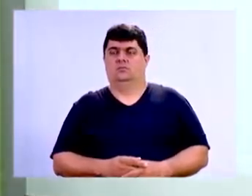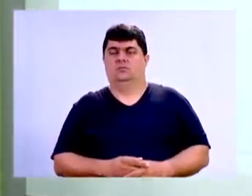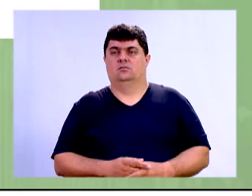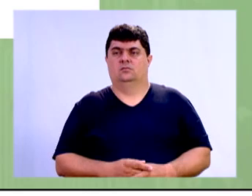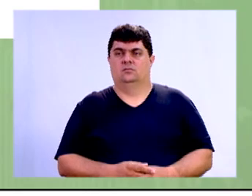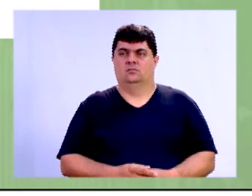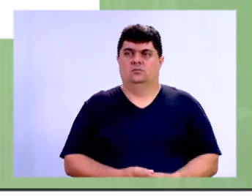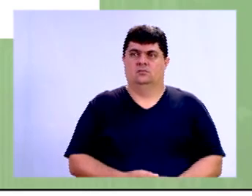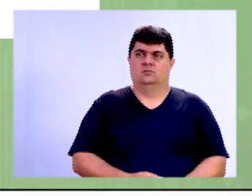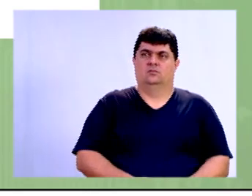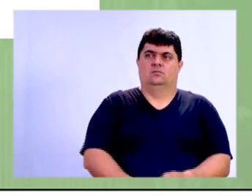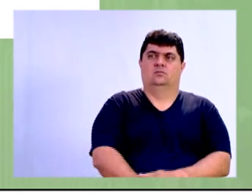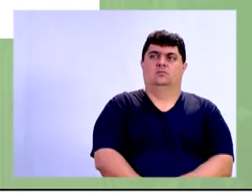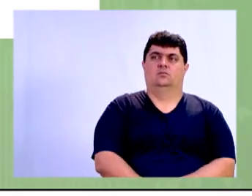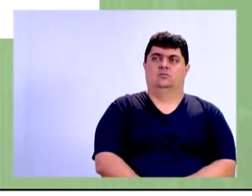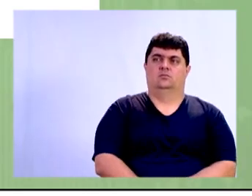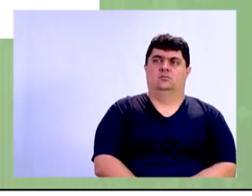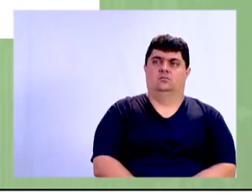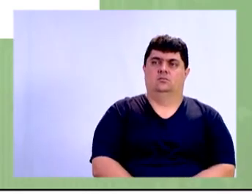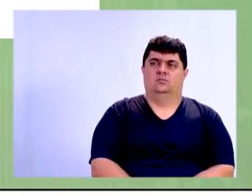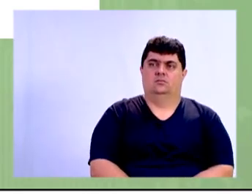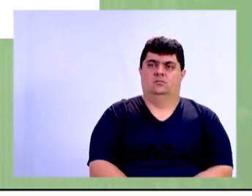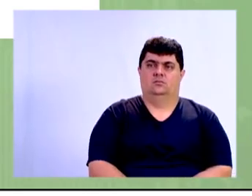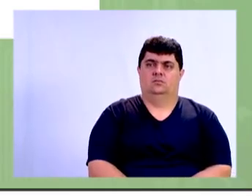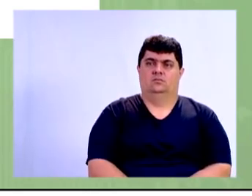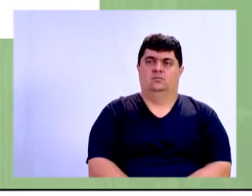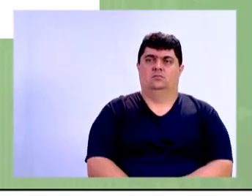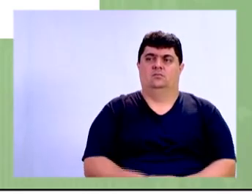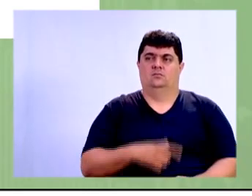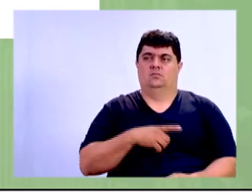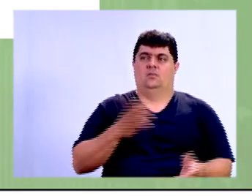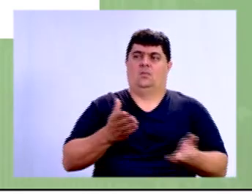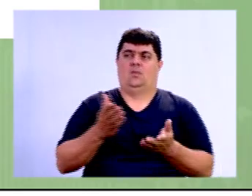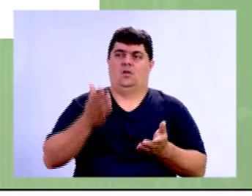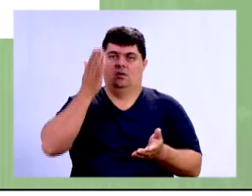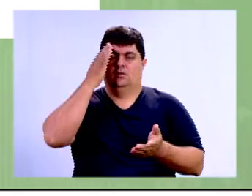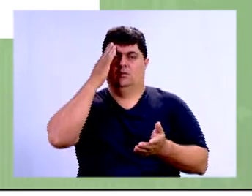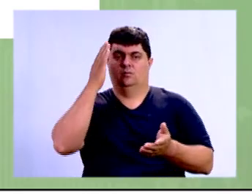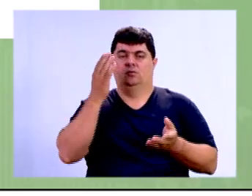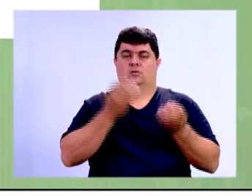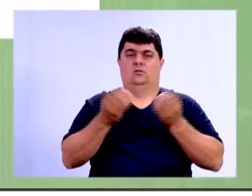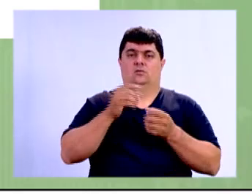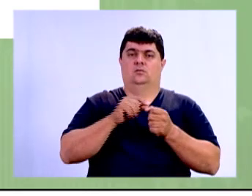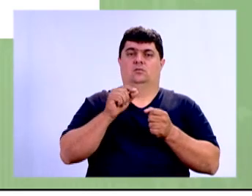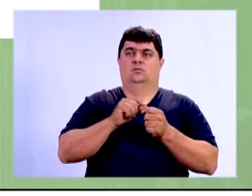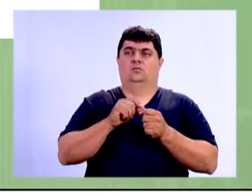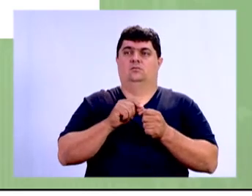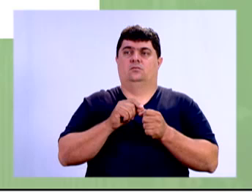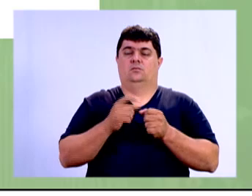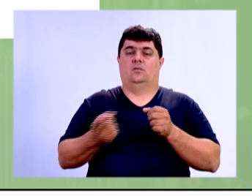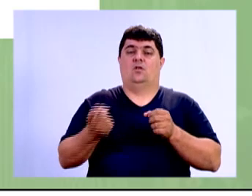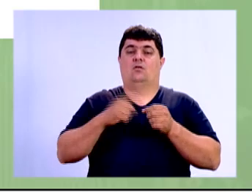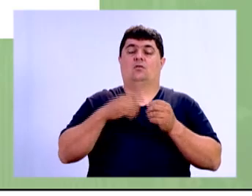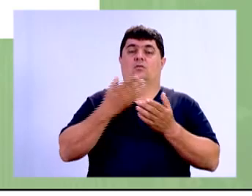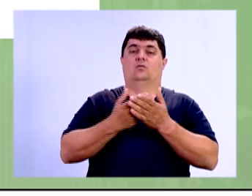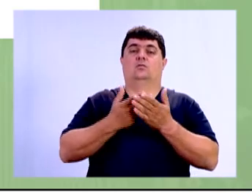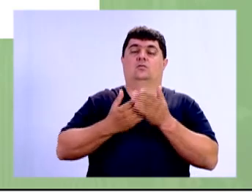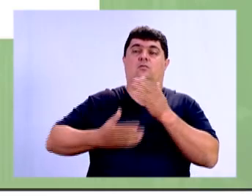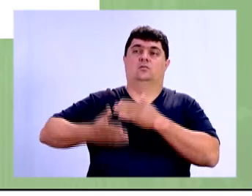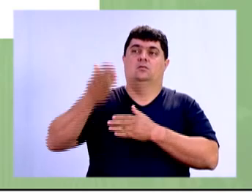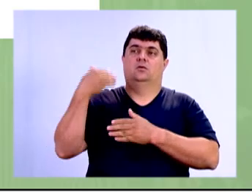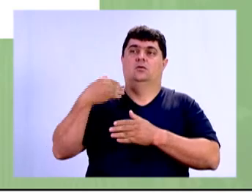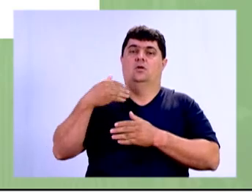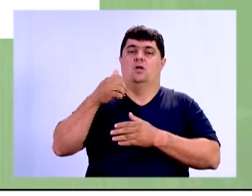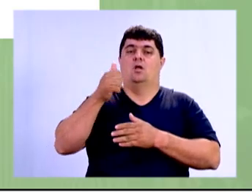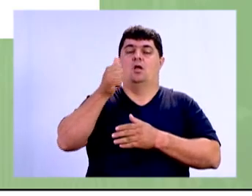Bem, agora, gente, que a gente sabe como fazer coleções, vamos voltar à aula passada, né? Que a gente